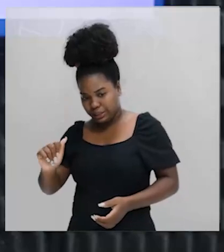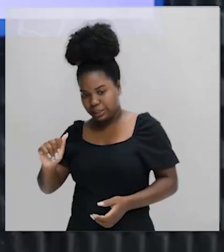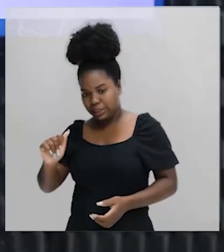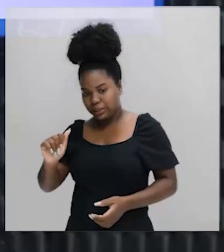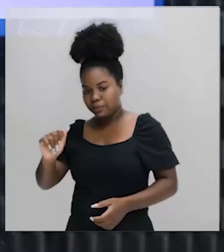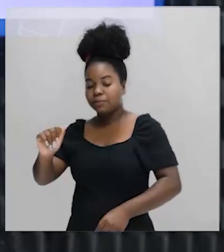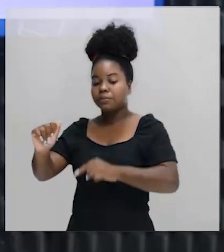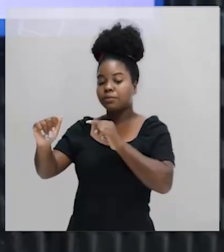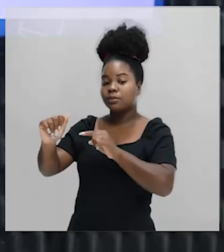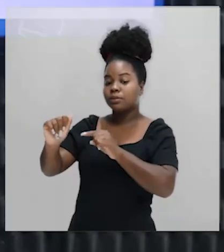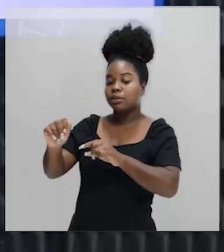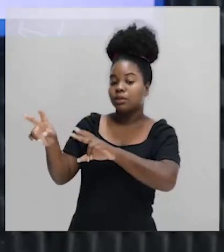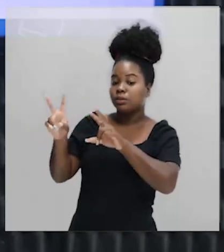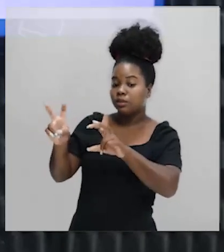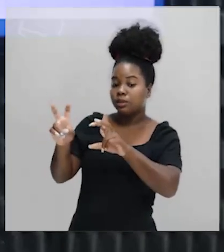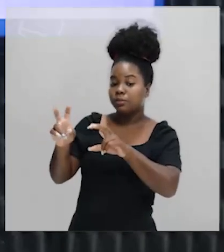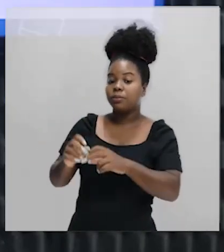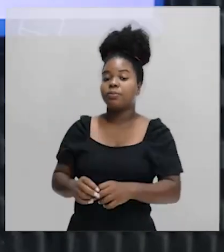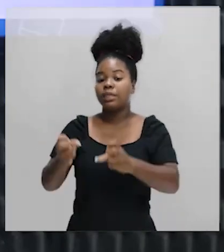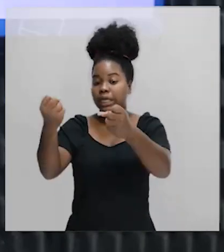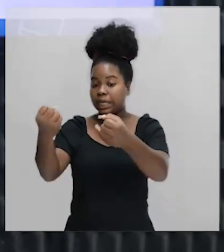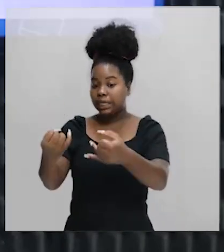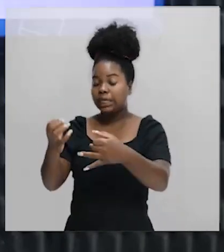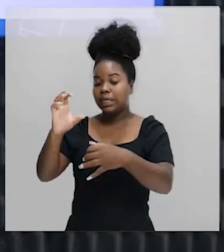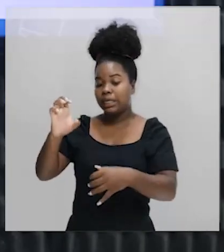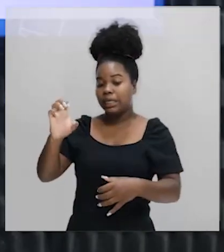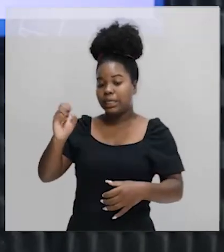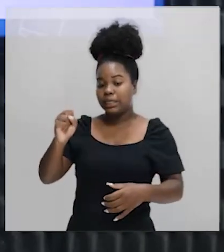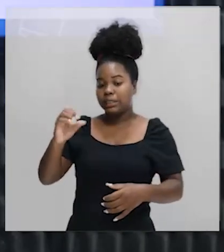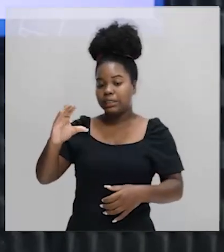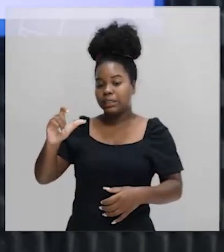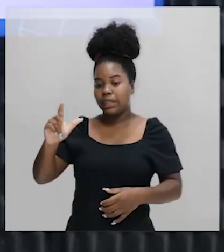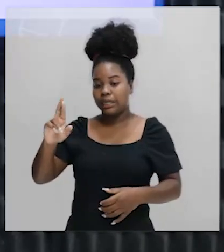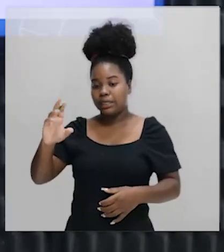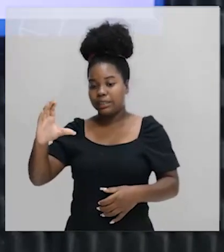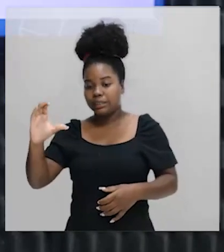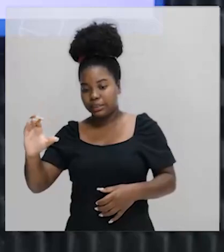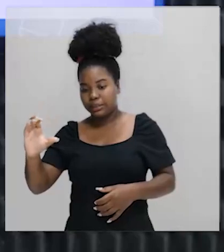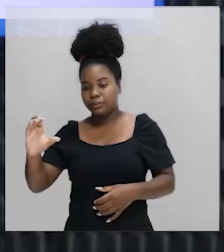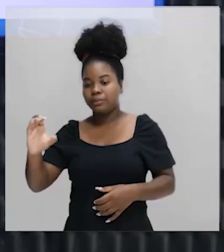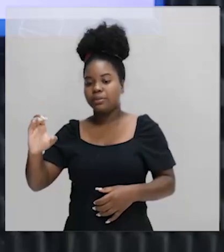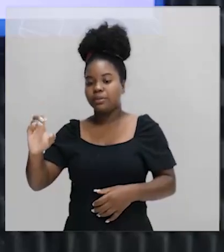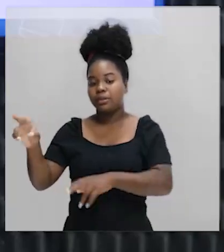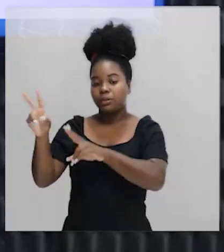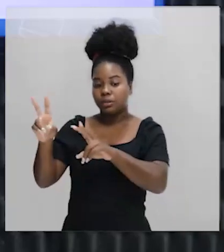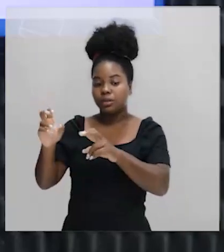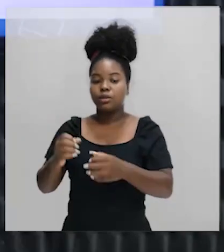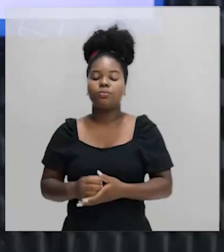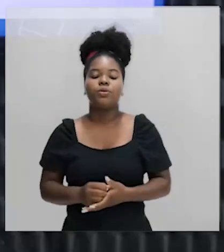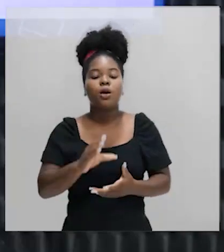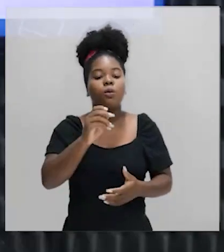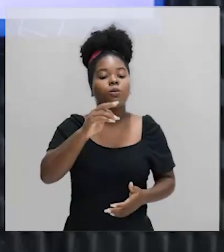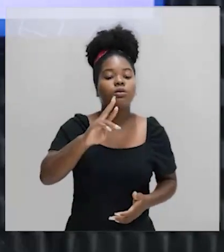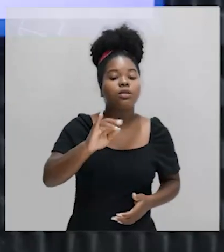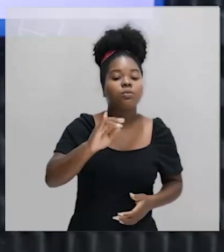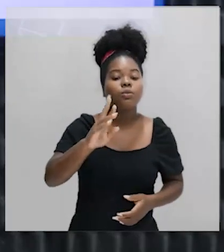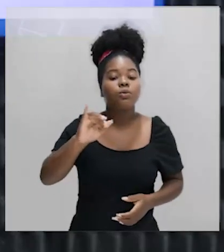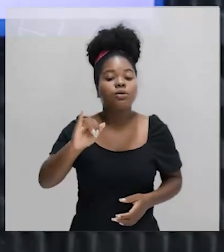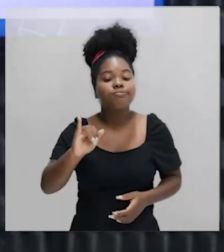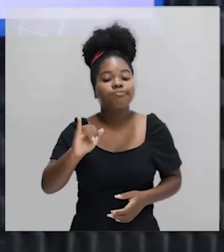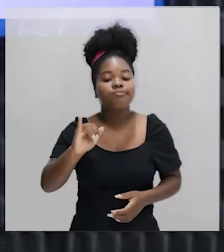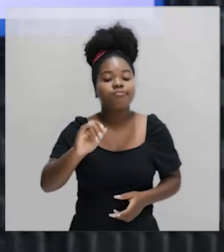tema. Esclarecer. Esclarece seria o tema. Contribuir. Contribui seria